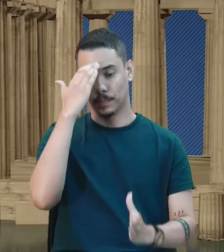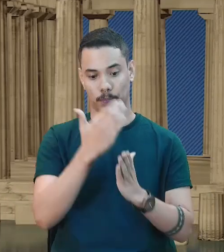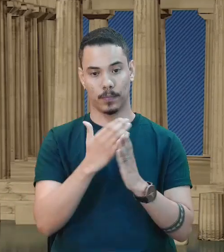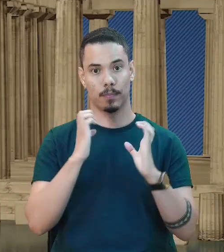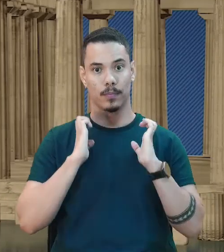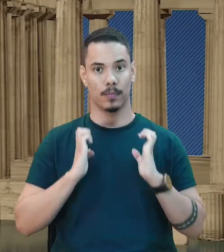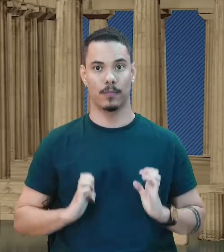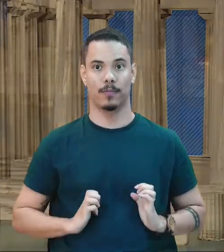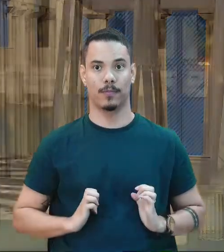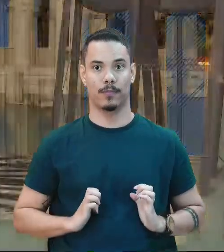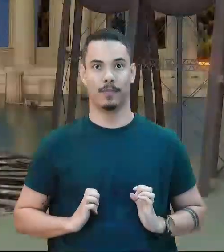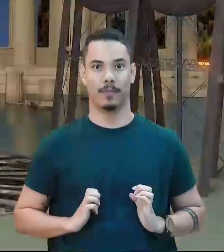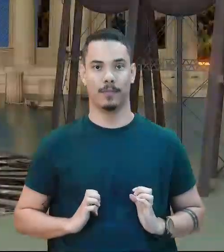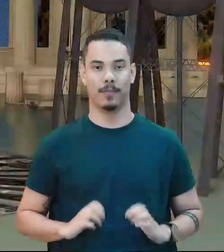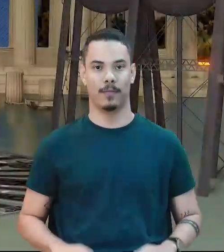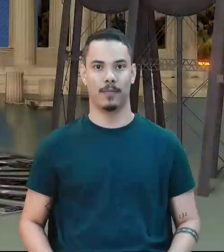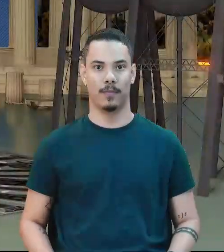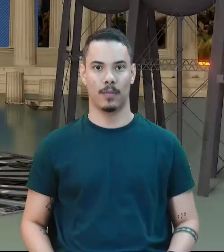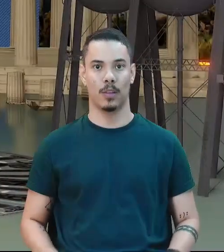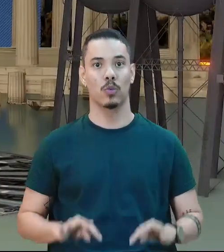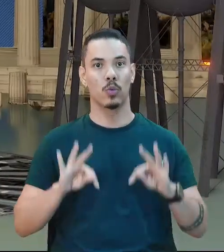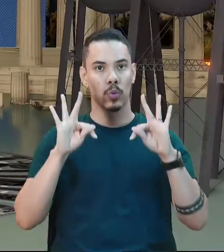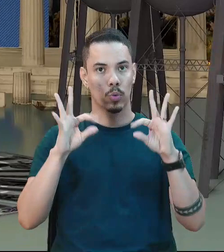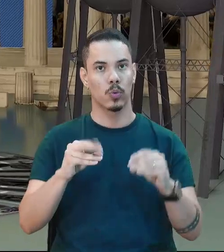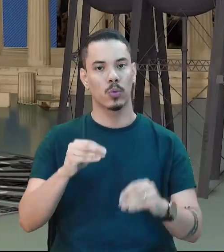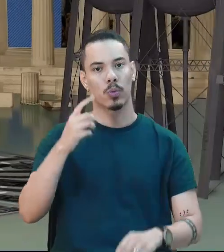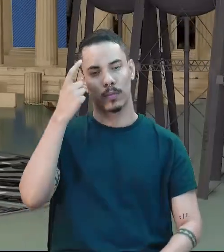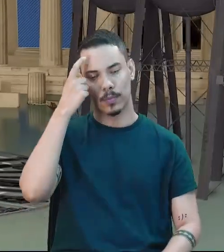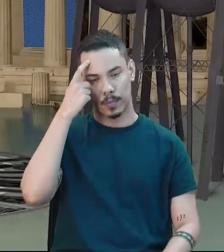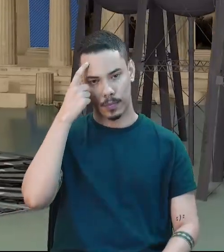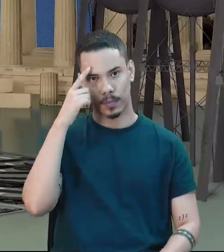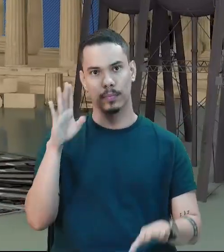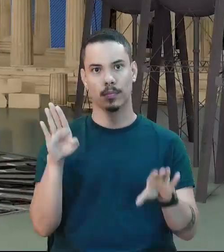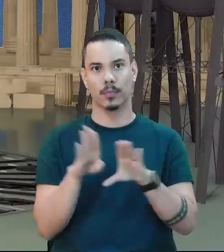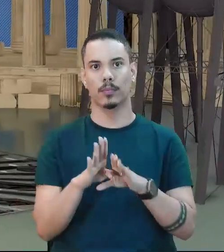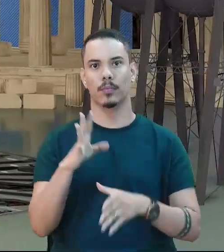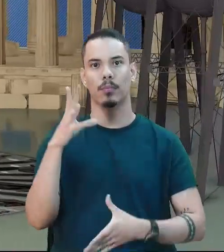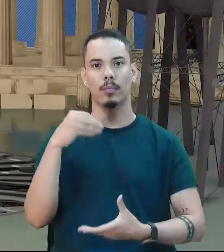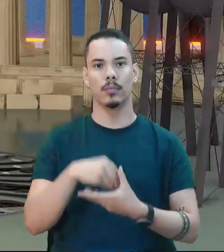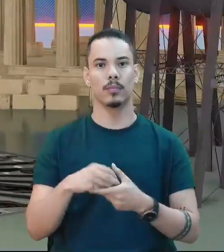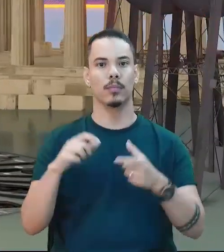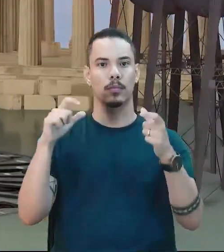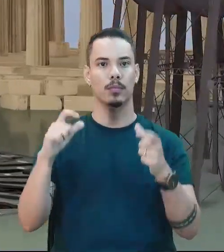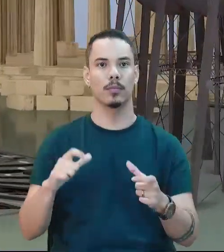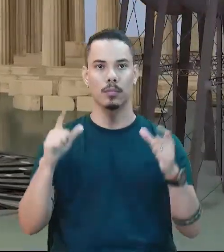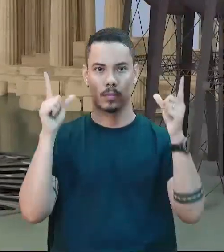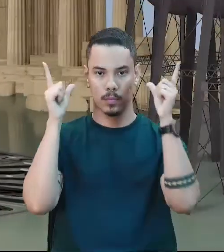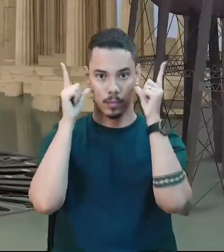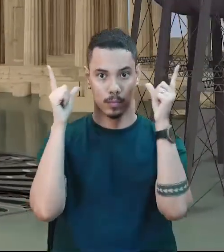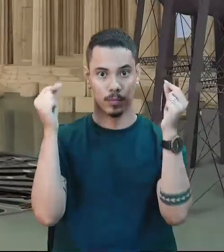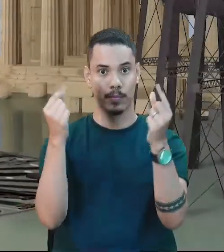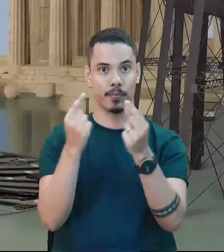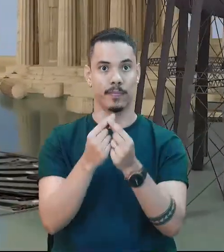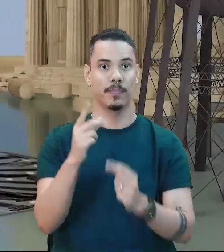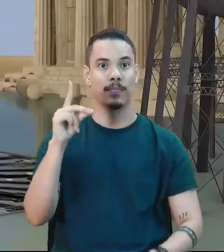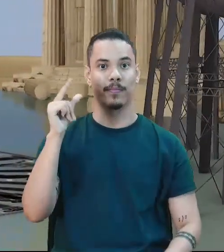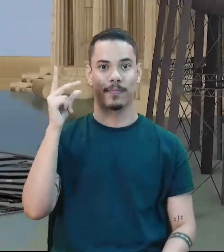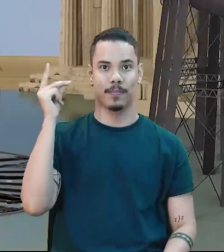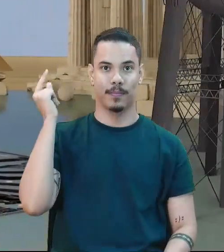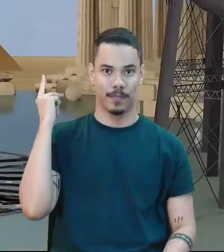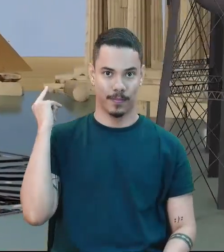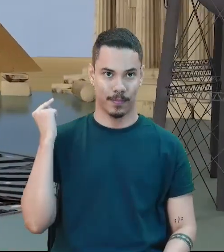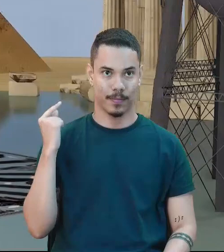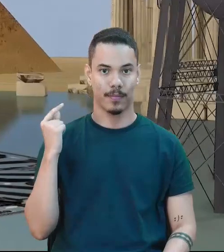éticos? Então, tudo isso foi pensado pelos estoicos lá na Grécia Antiga, pelos estoicos,